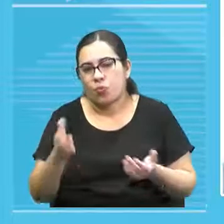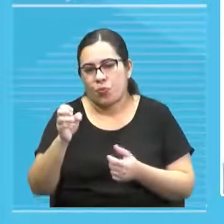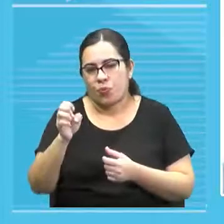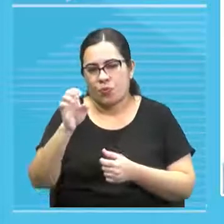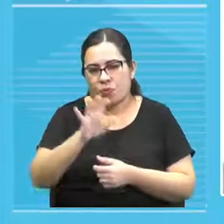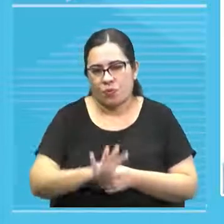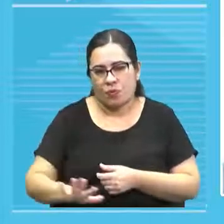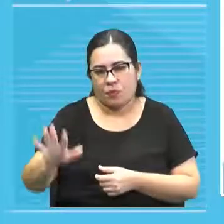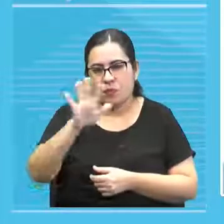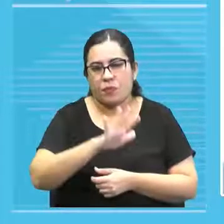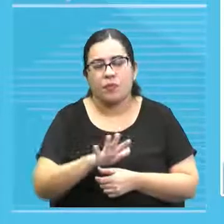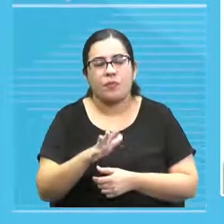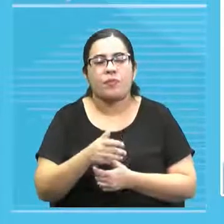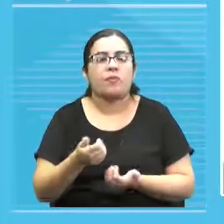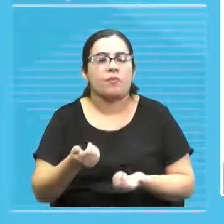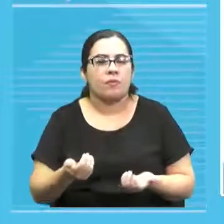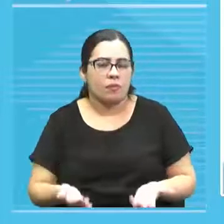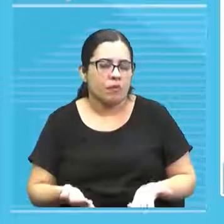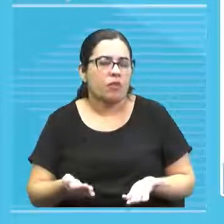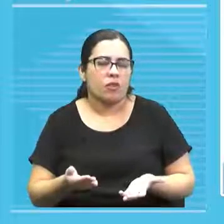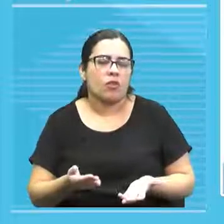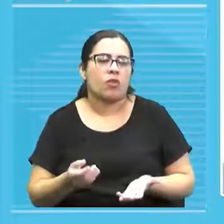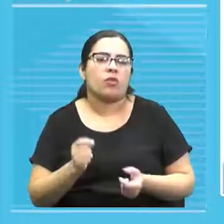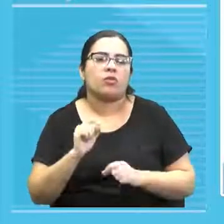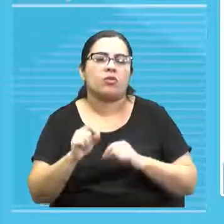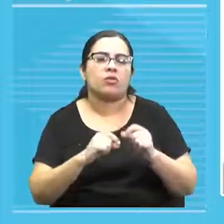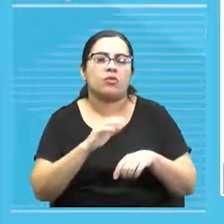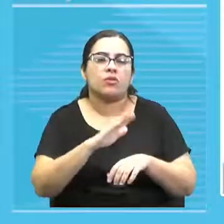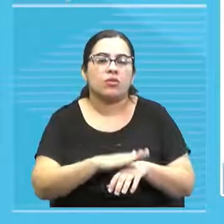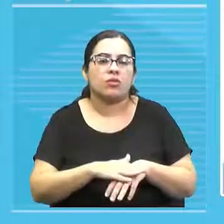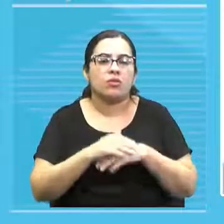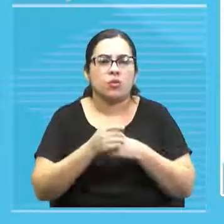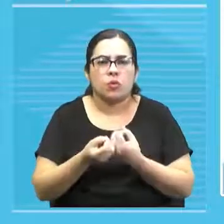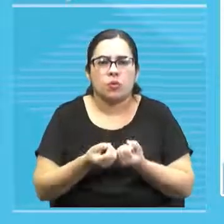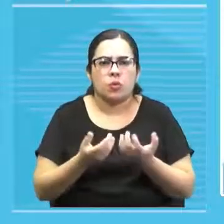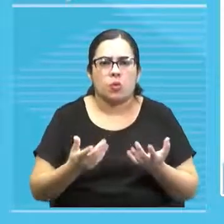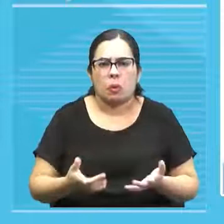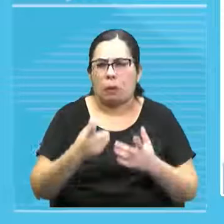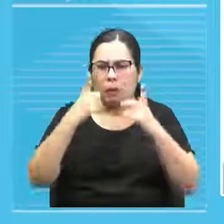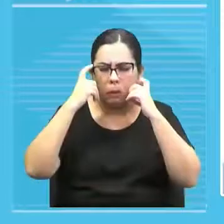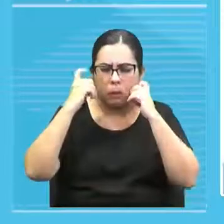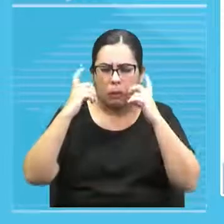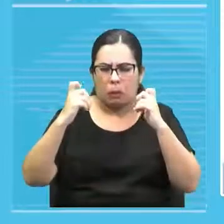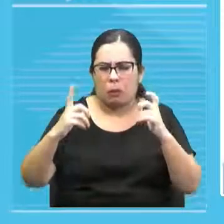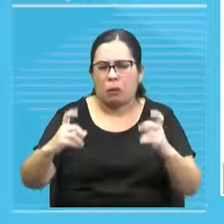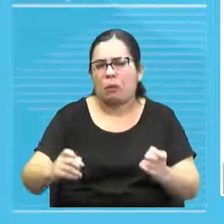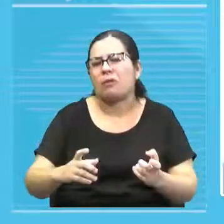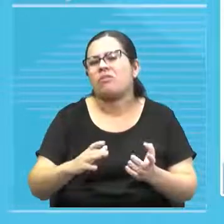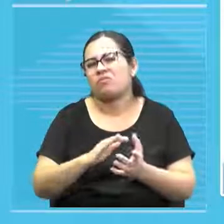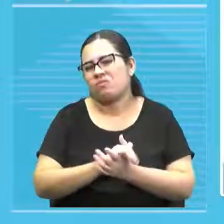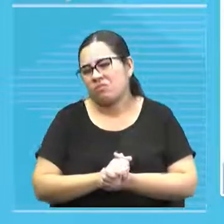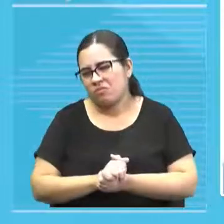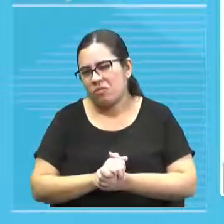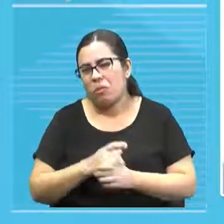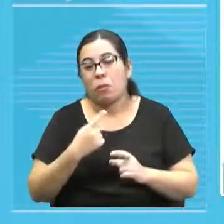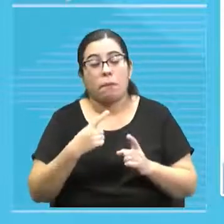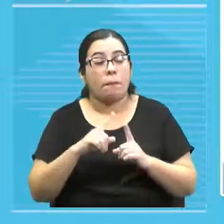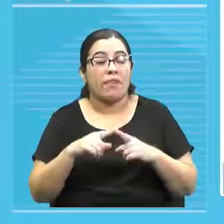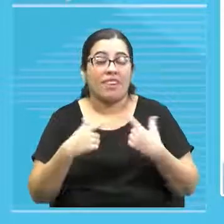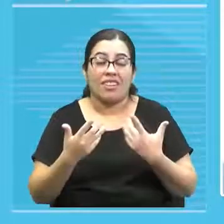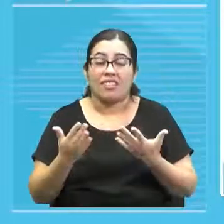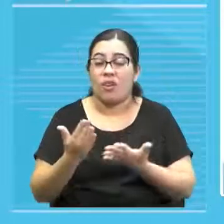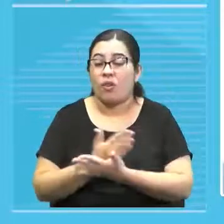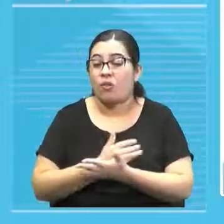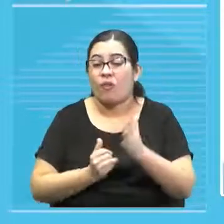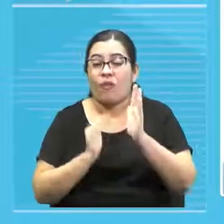pois essas mesmas pessoas estavam sendo chamadas de Bárbaros e estavam apenas fugindo da Guerra